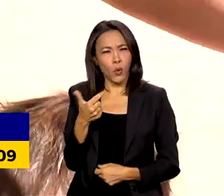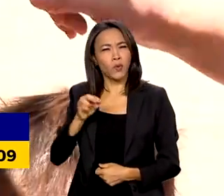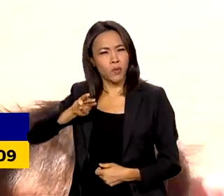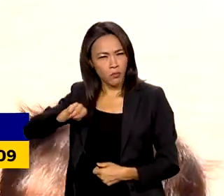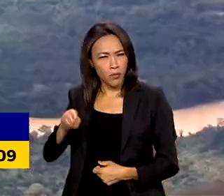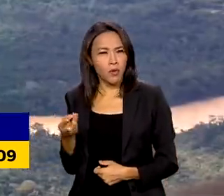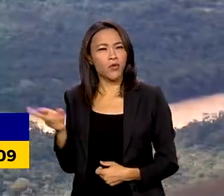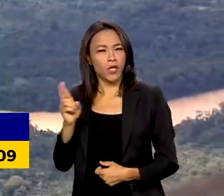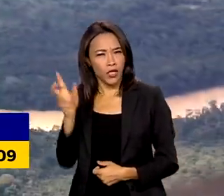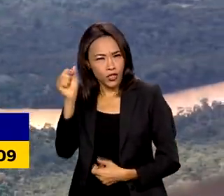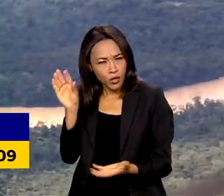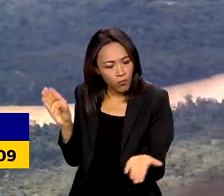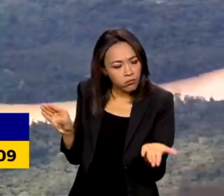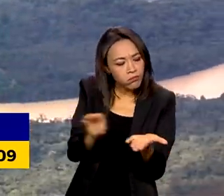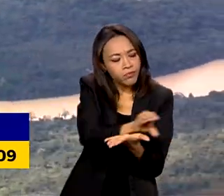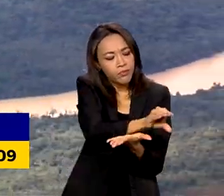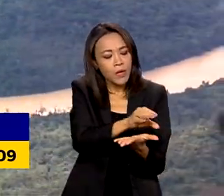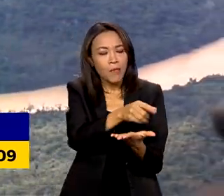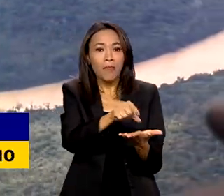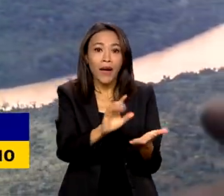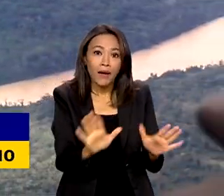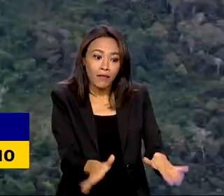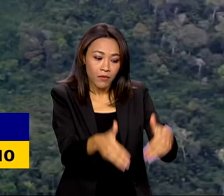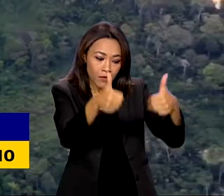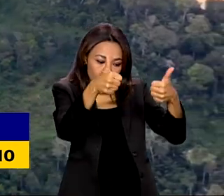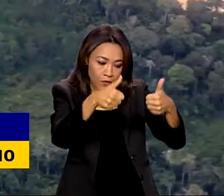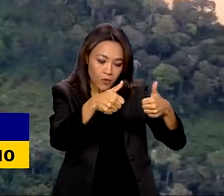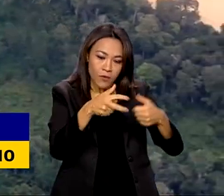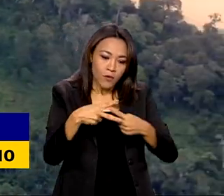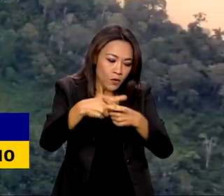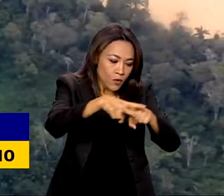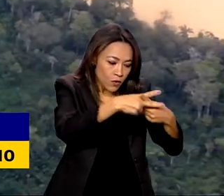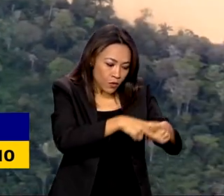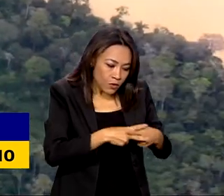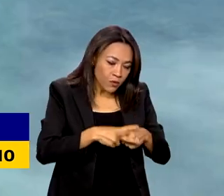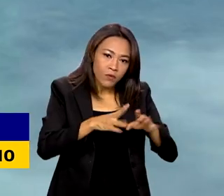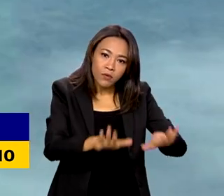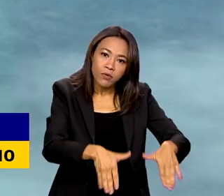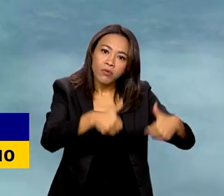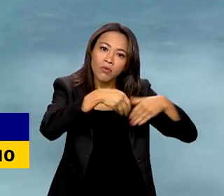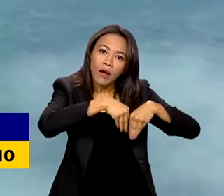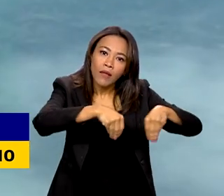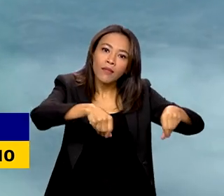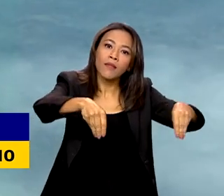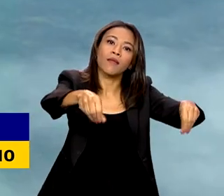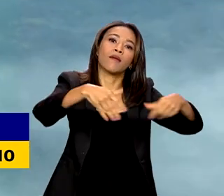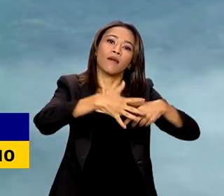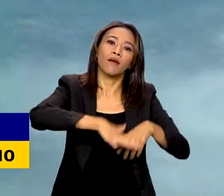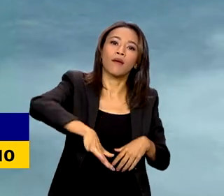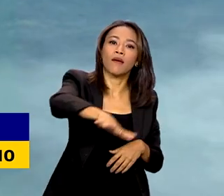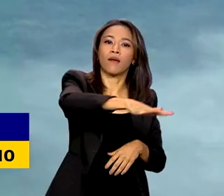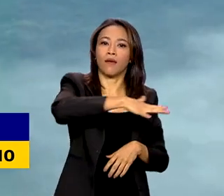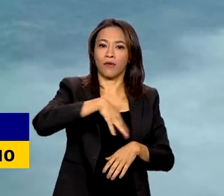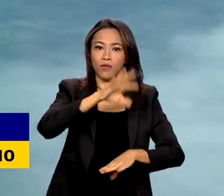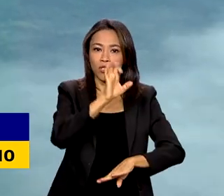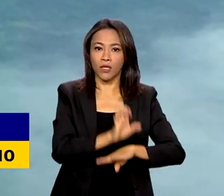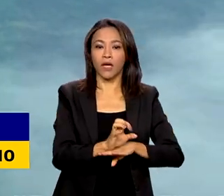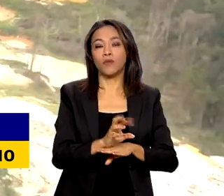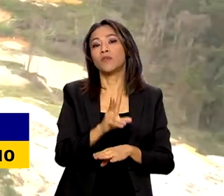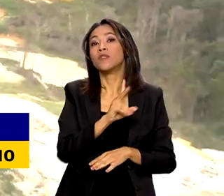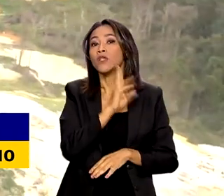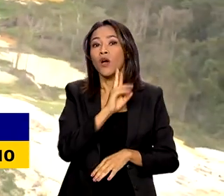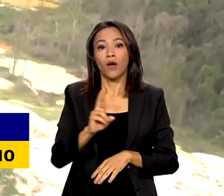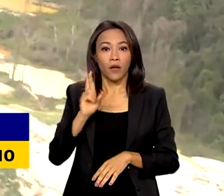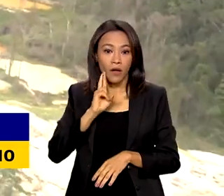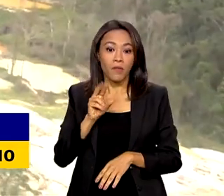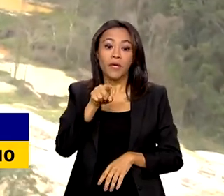reais para recuperar áreas degradadas do estado de Roraima e citou alguns resultados obtidos